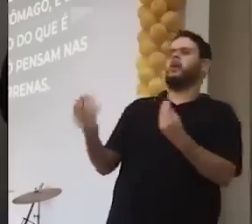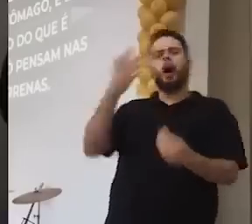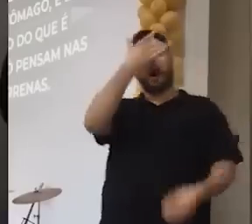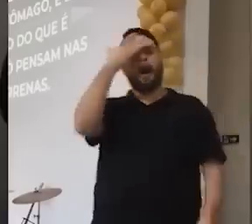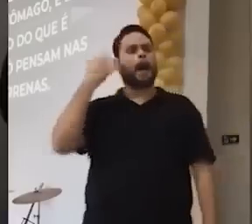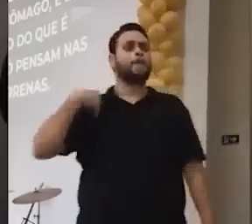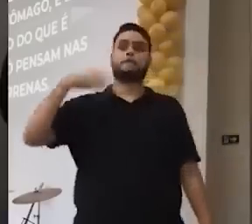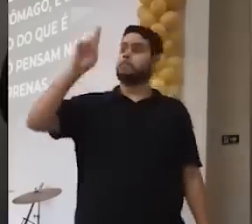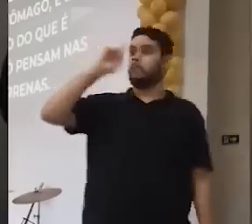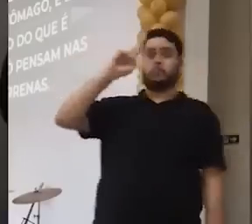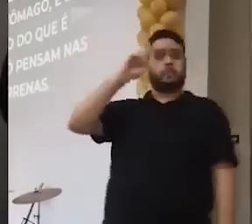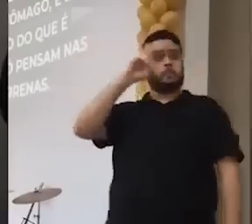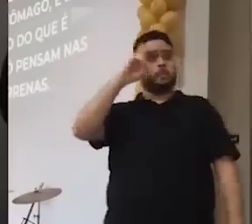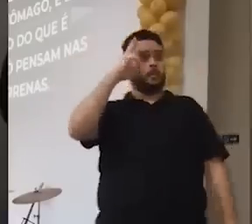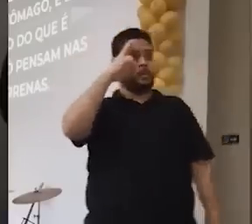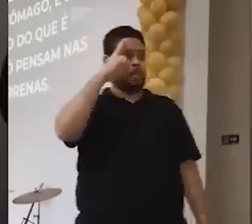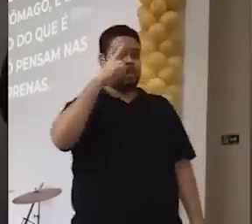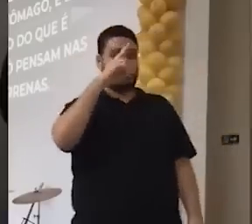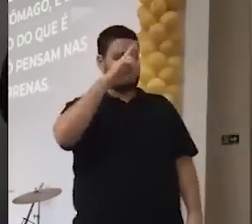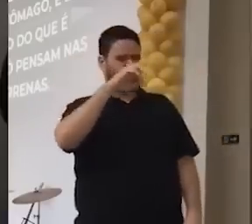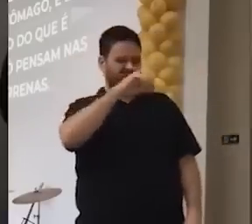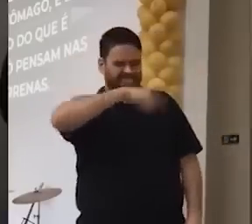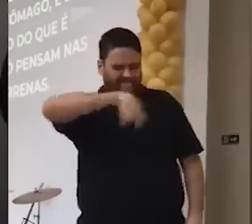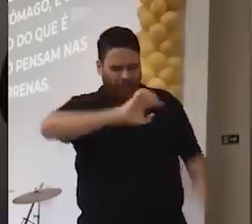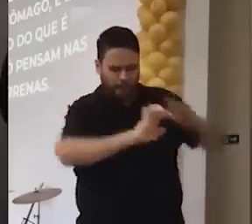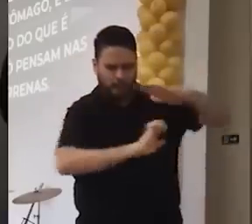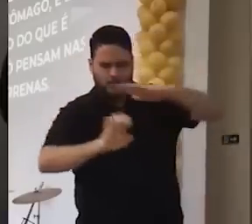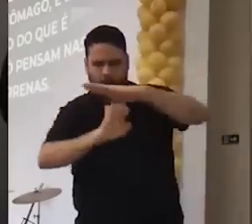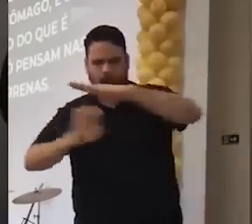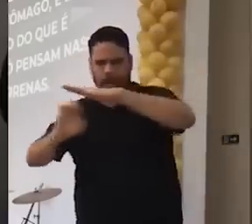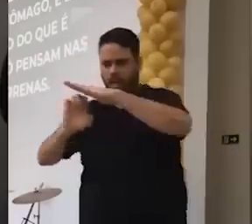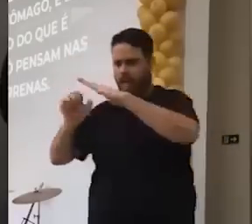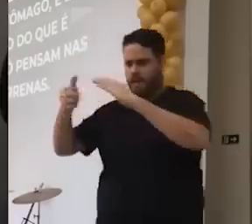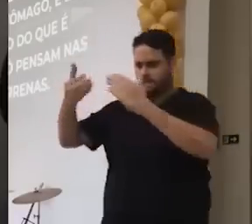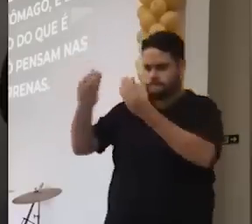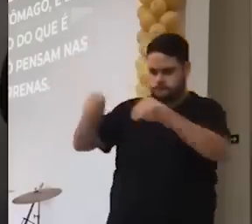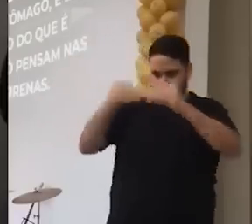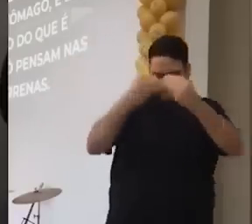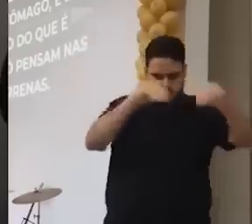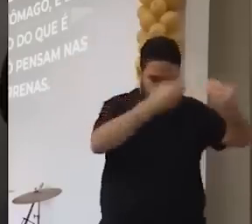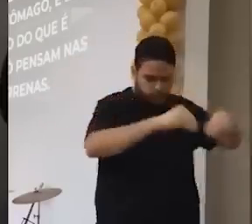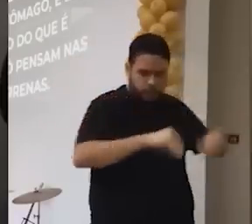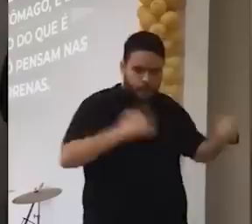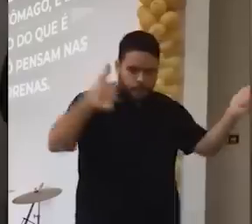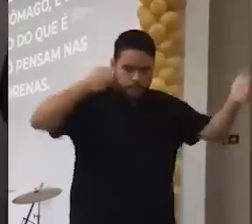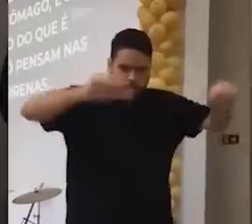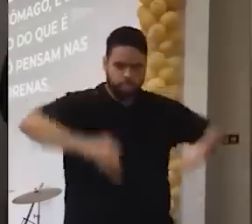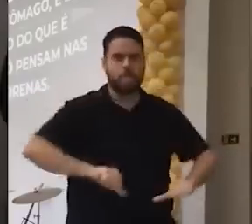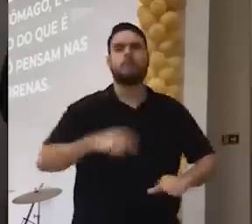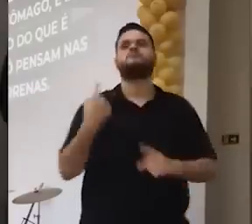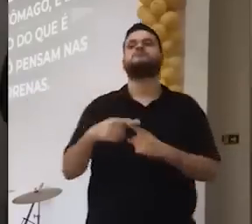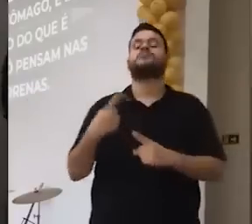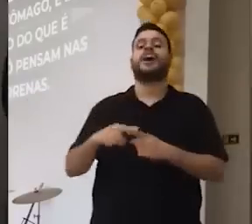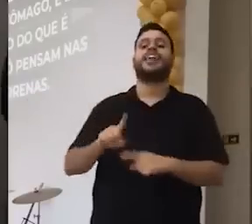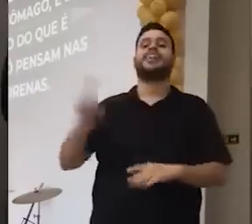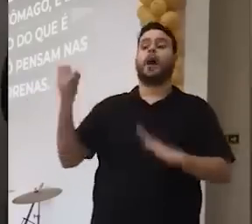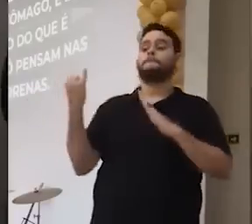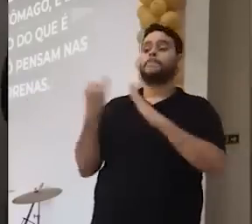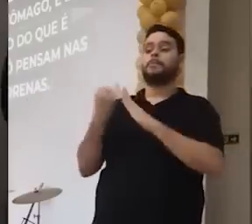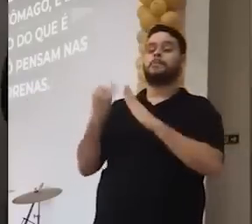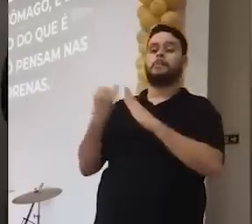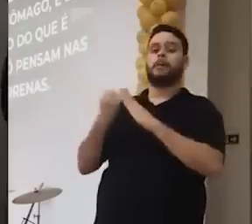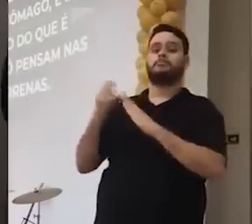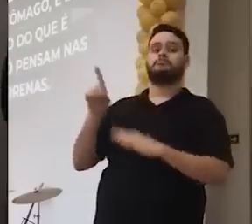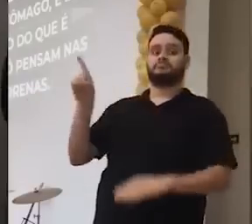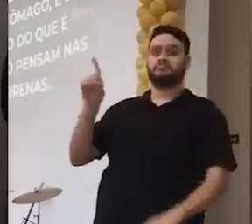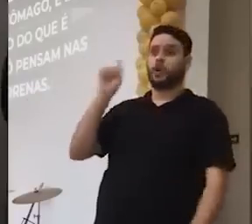no meu estado quebraram, em 2008, porque o mercado imobiliário americano fragilizou-se, porque somos